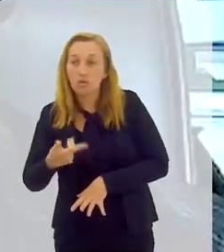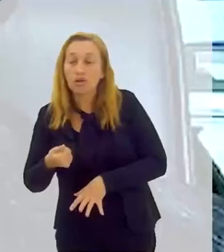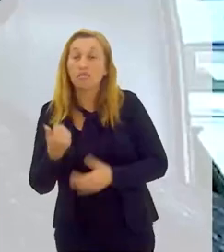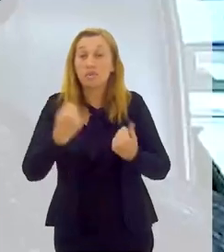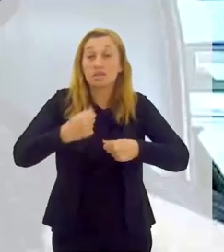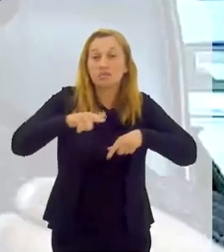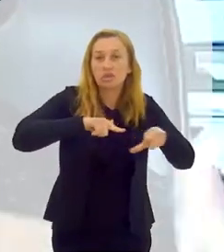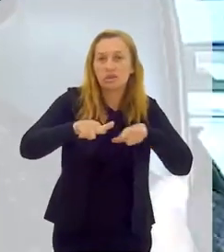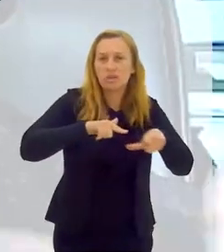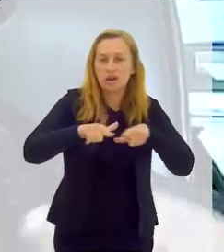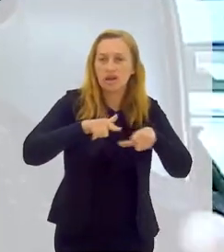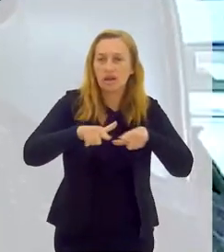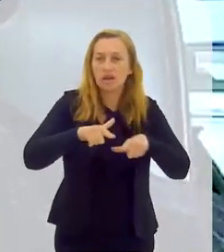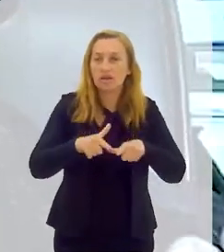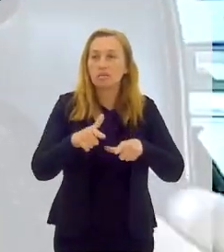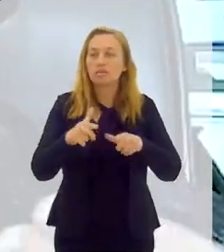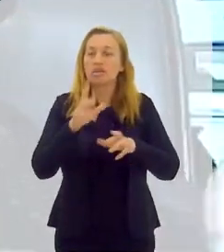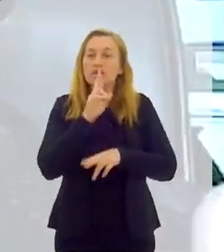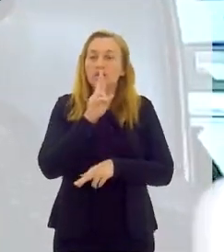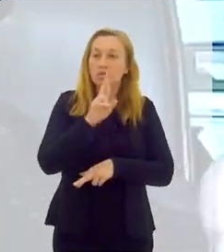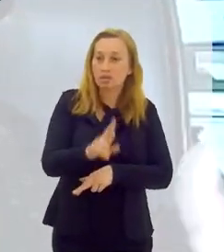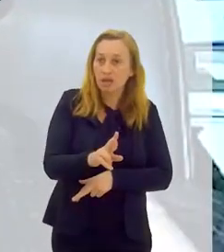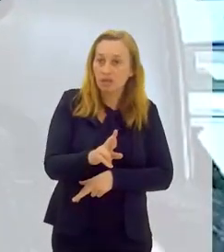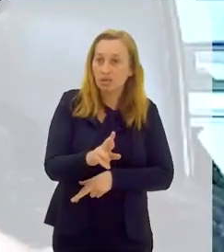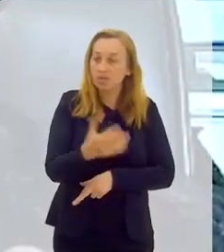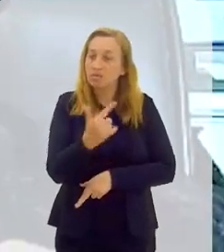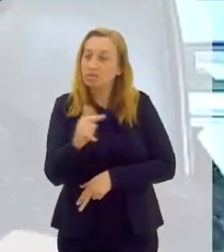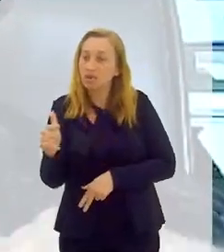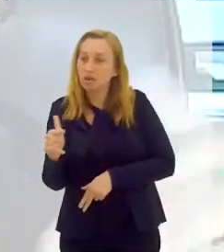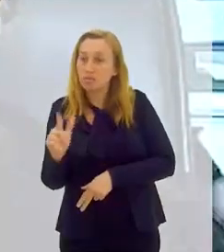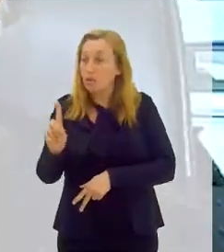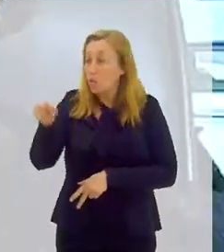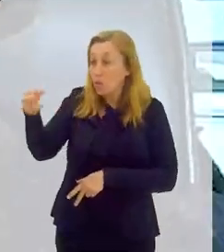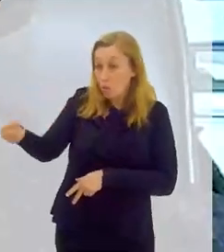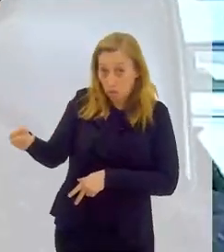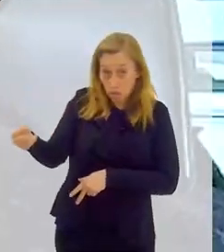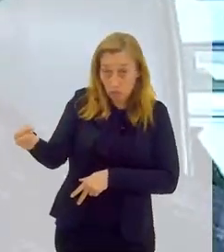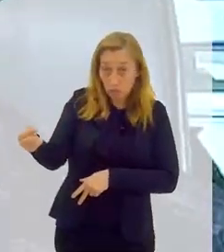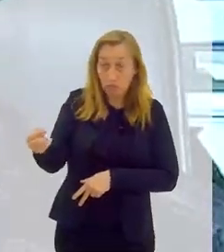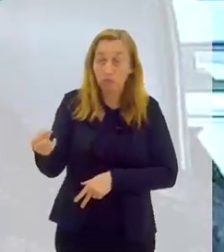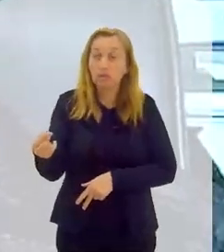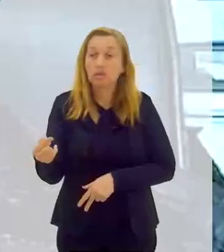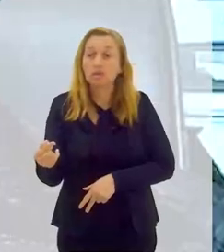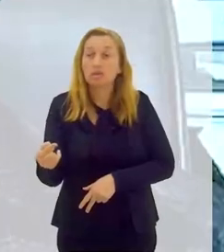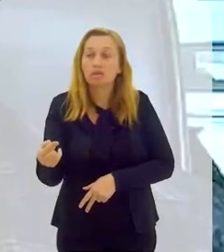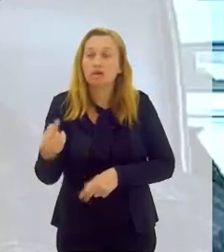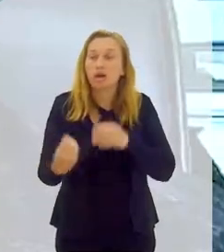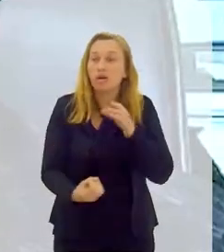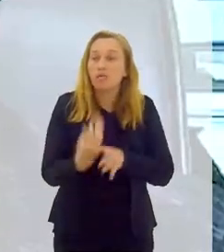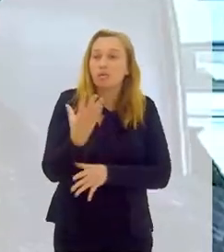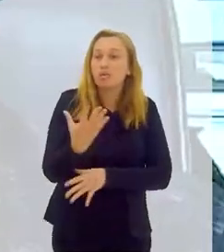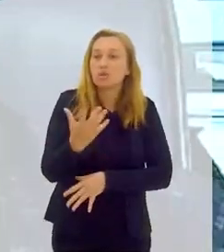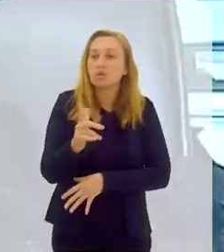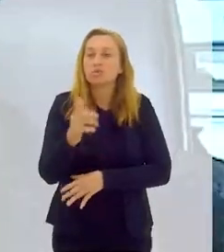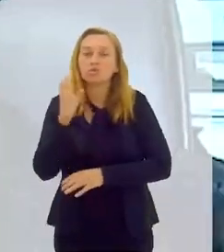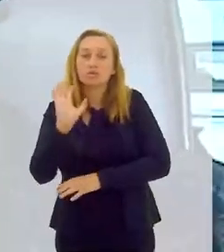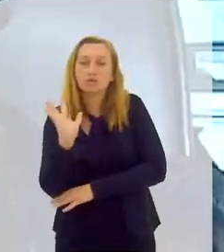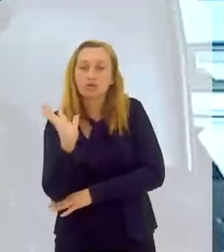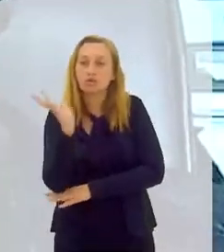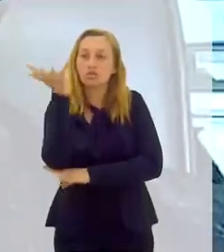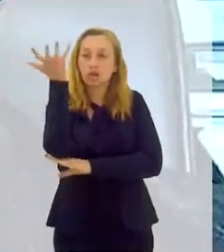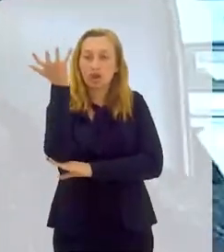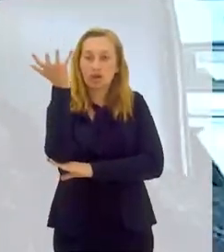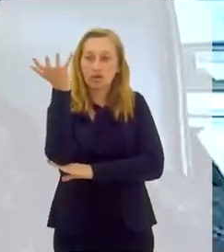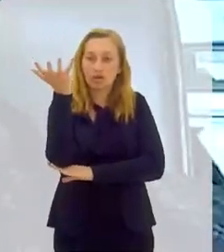que trabalhar para que esse resultado que nós temos, outra semente, a produção de árvore